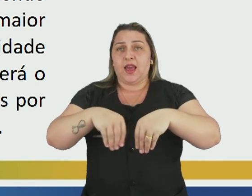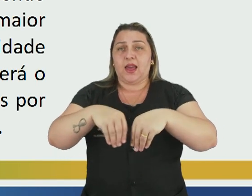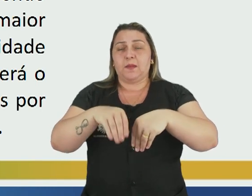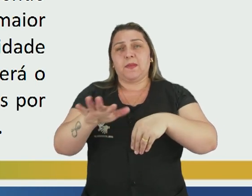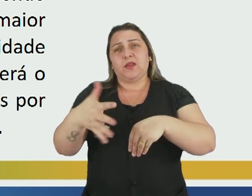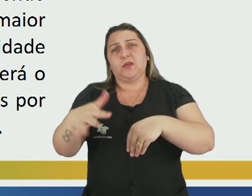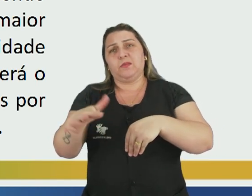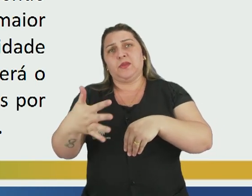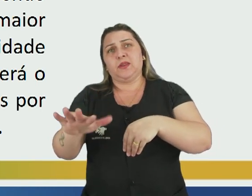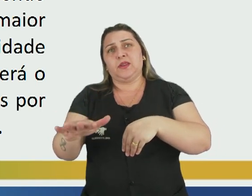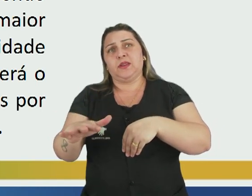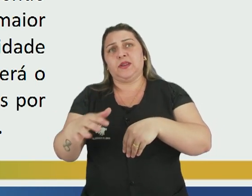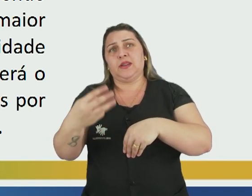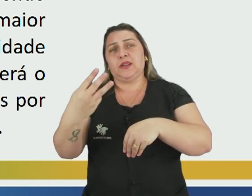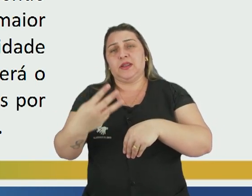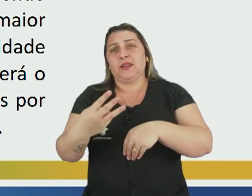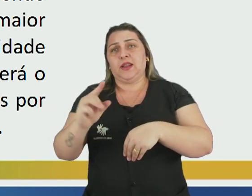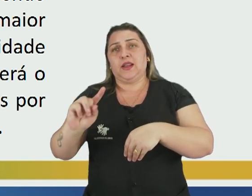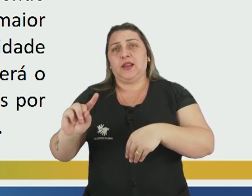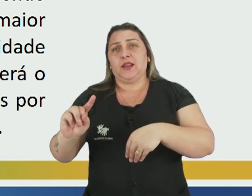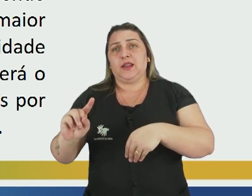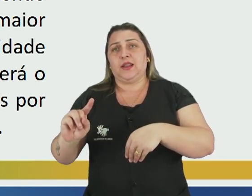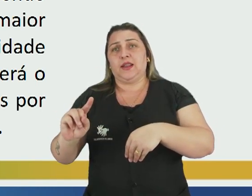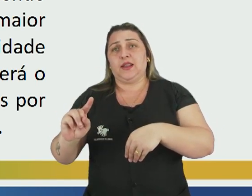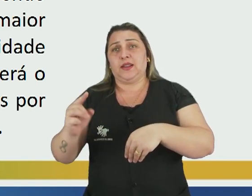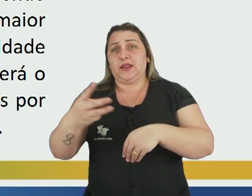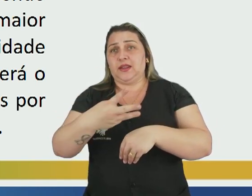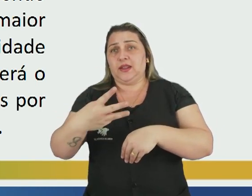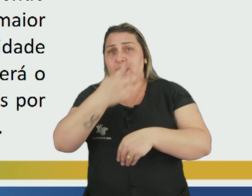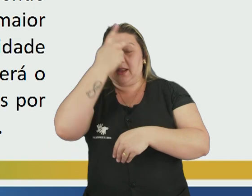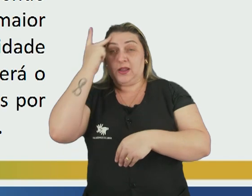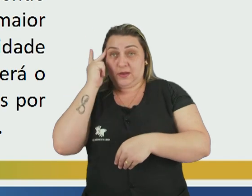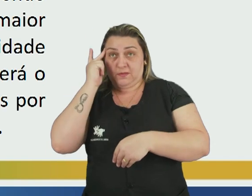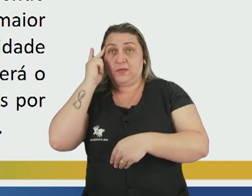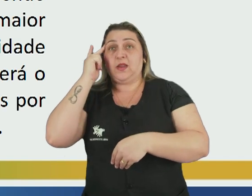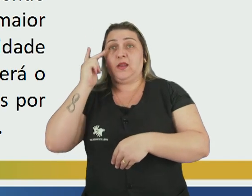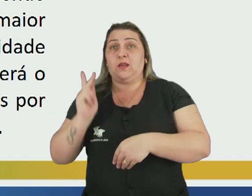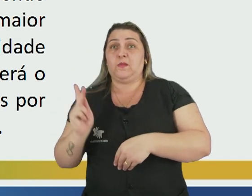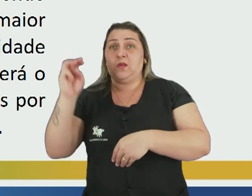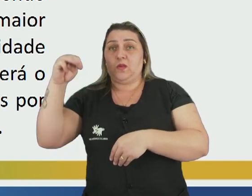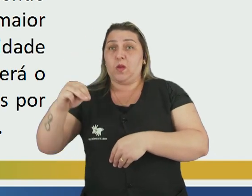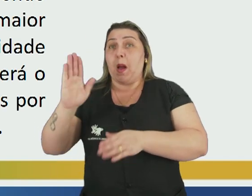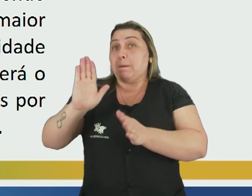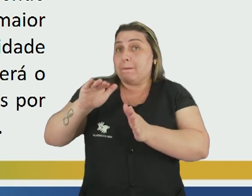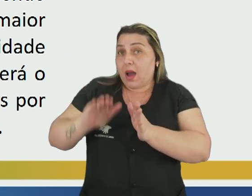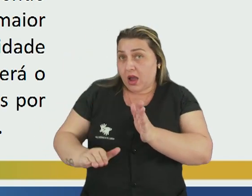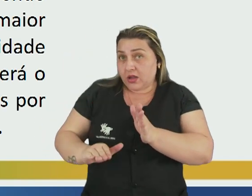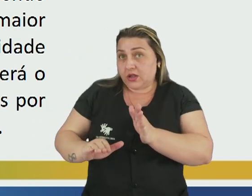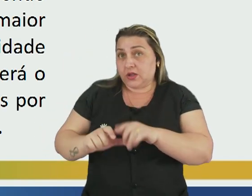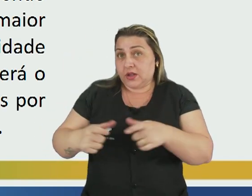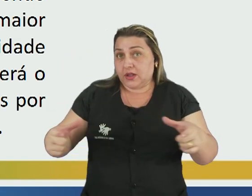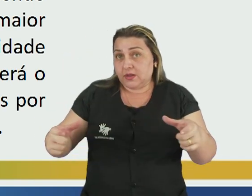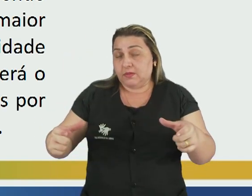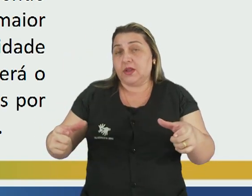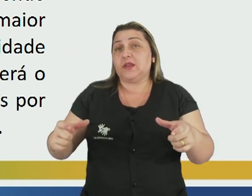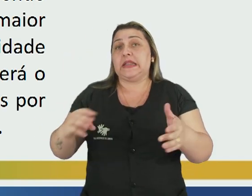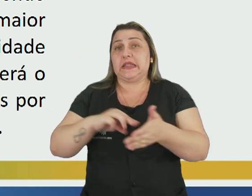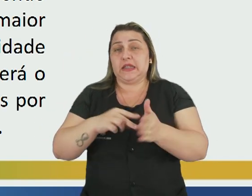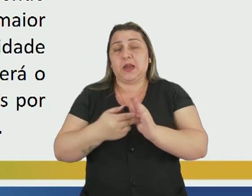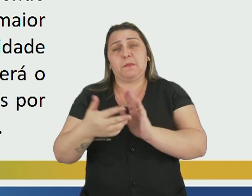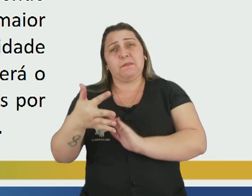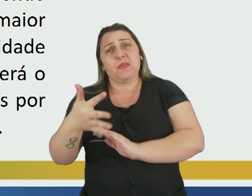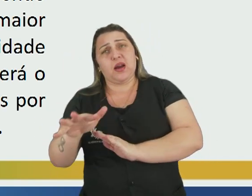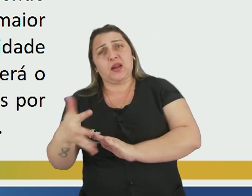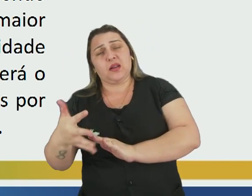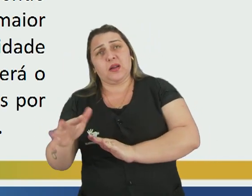de aproximadamente 3 habitantes por quilômetro quadrado. É uma baixa densidade demográfica. Significa que